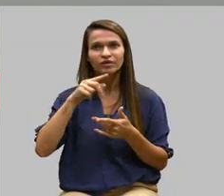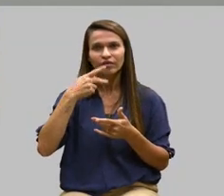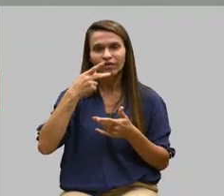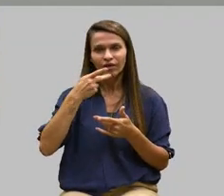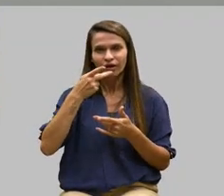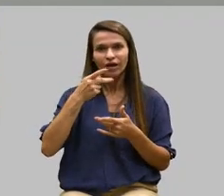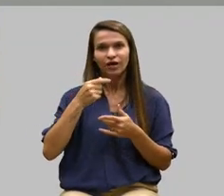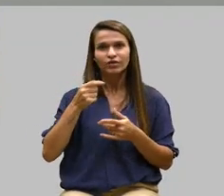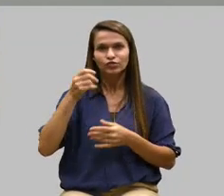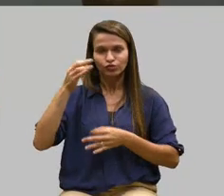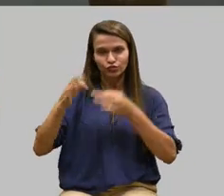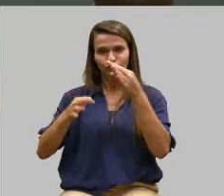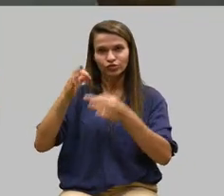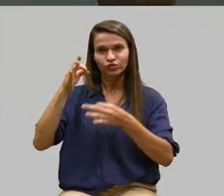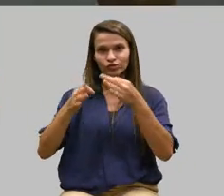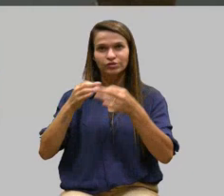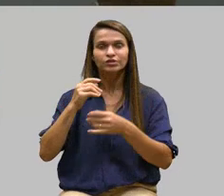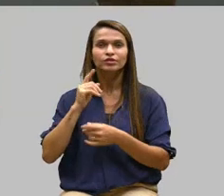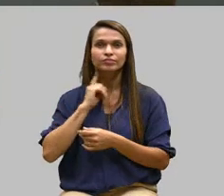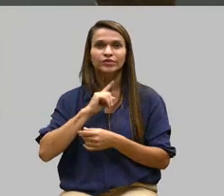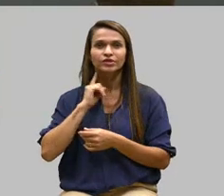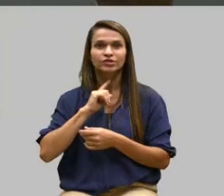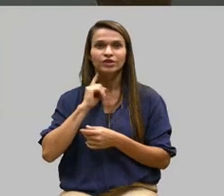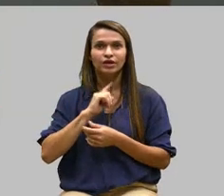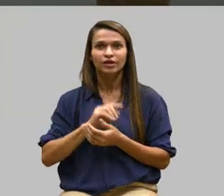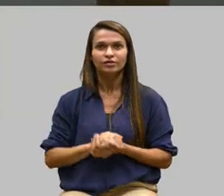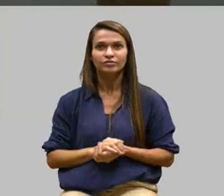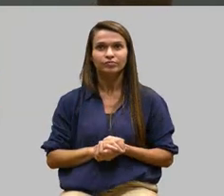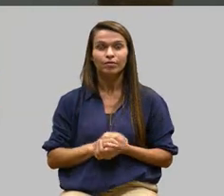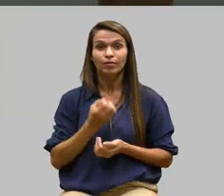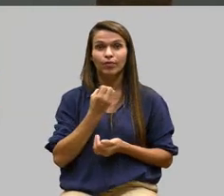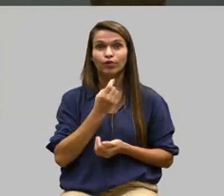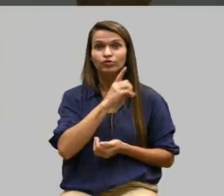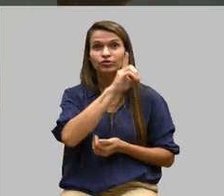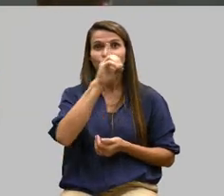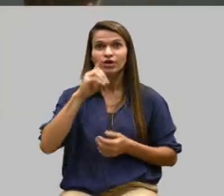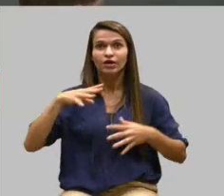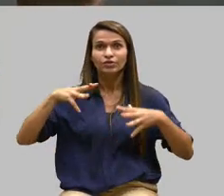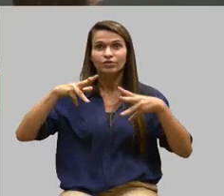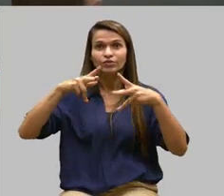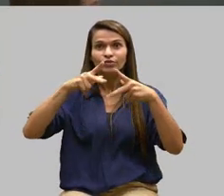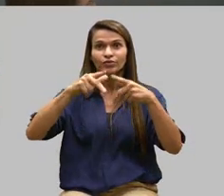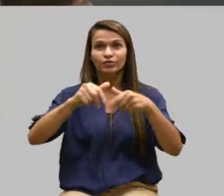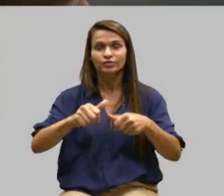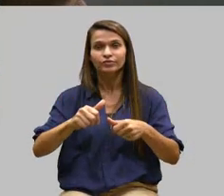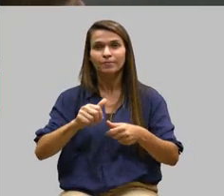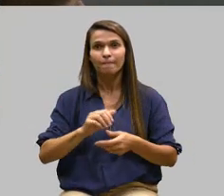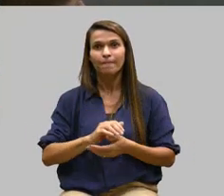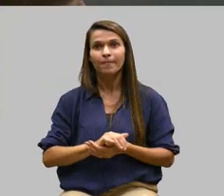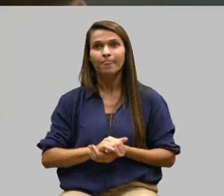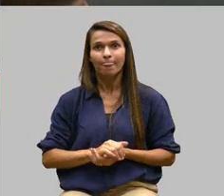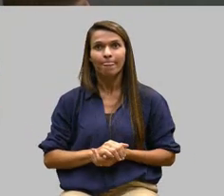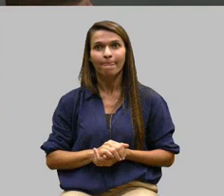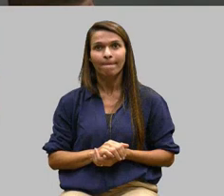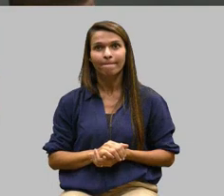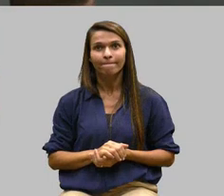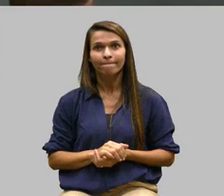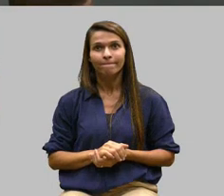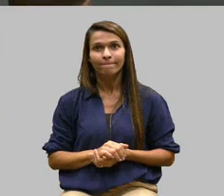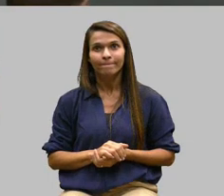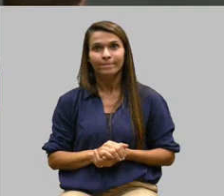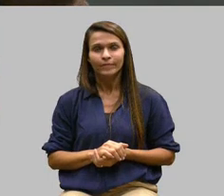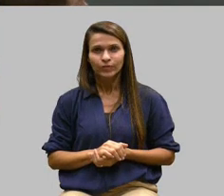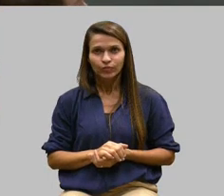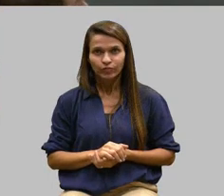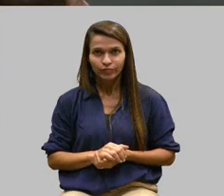Tribunal de Justiça de Minas Gerais Bom dia a todas e a todos excelente os